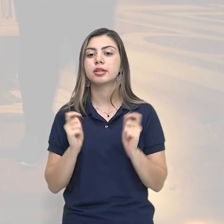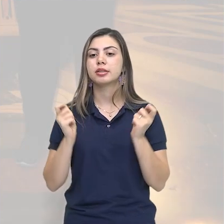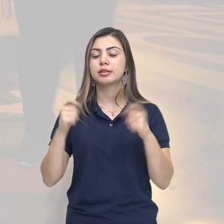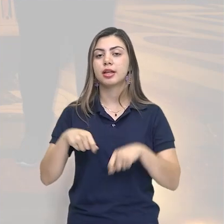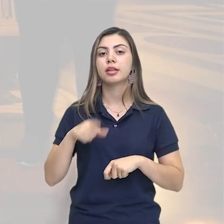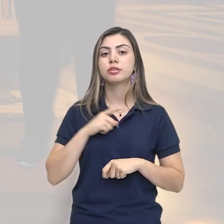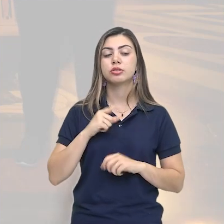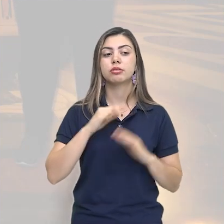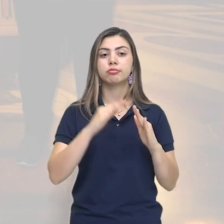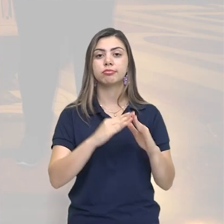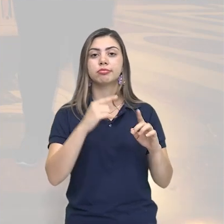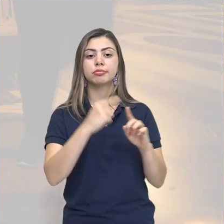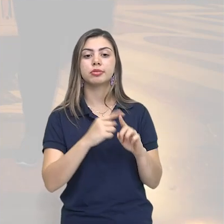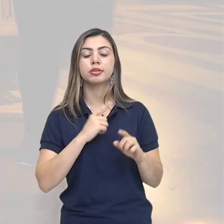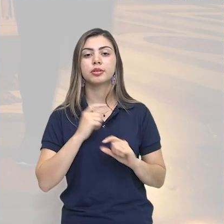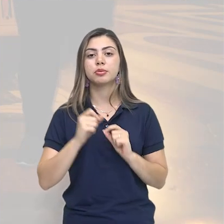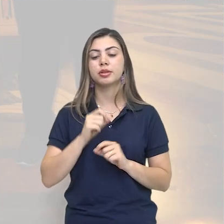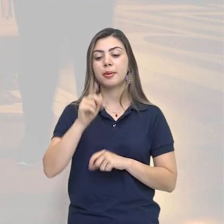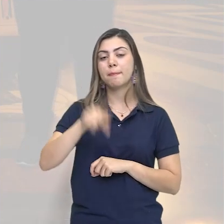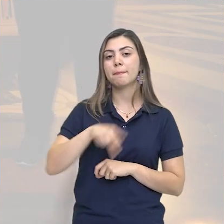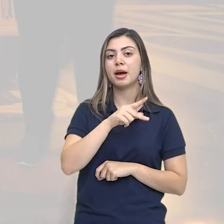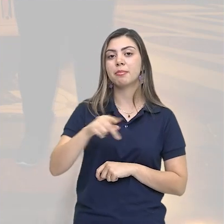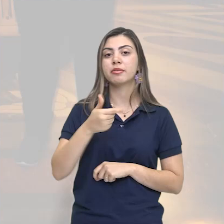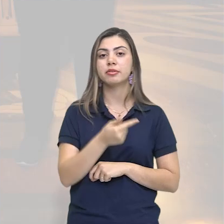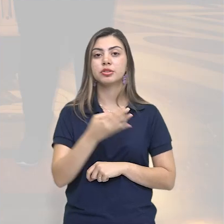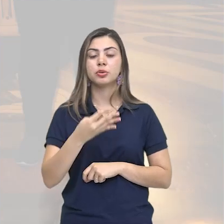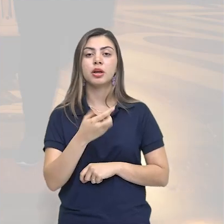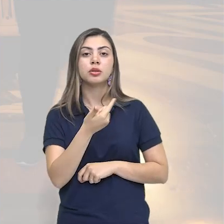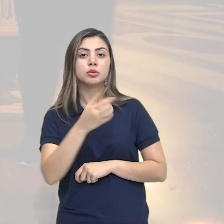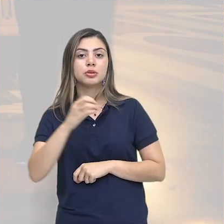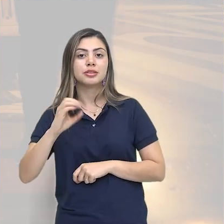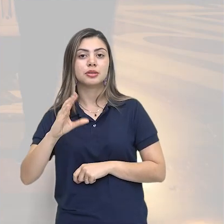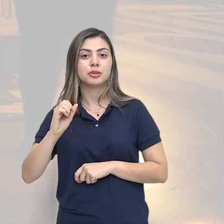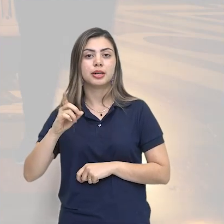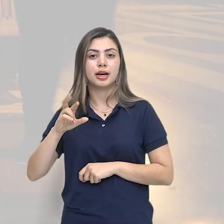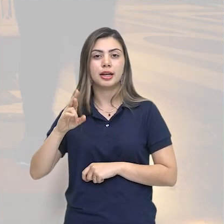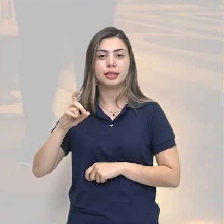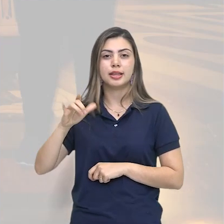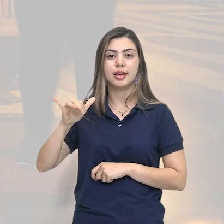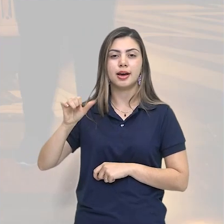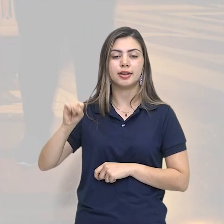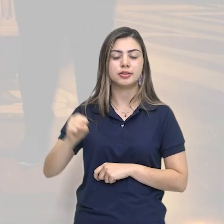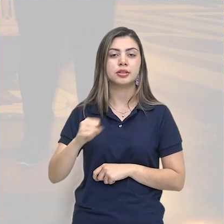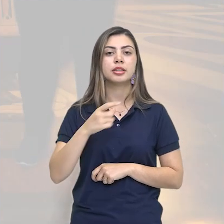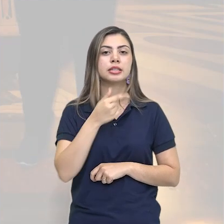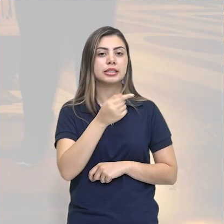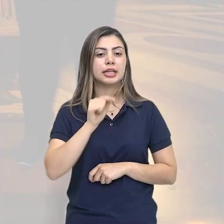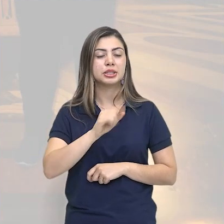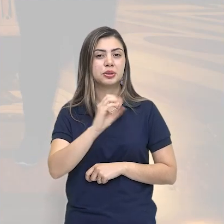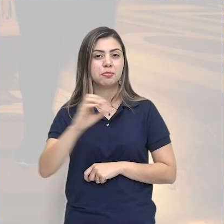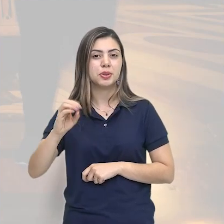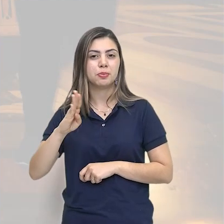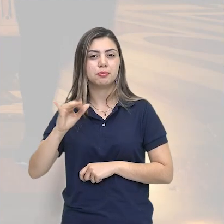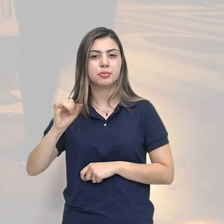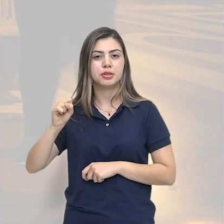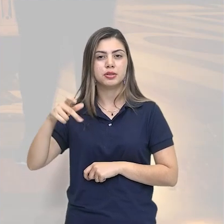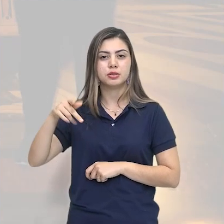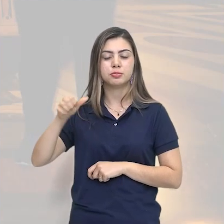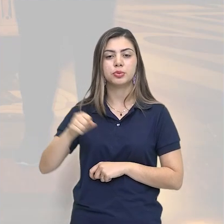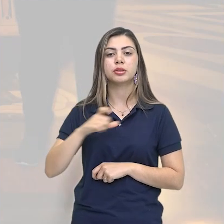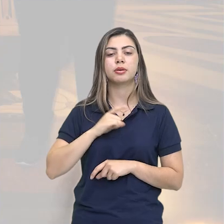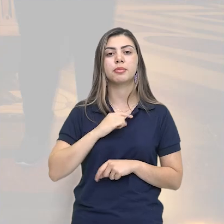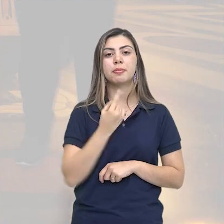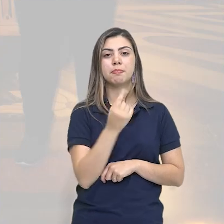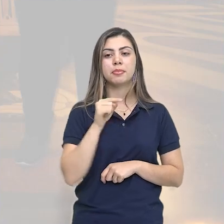à Igreja 24 papas, 200 cardeais, 7.000 bispos, 1.500 santos